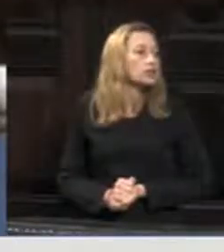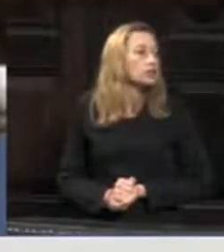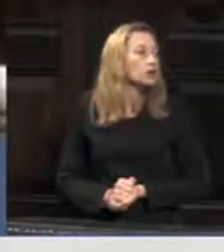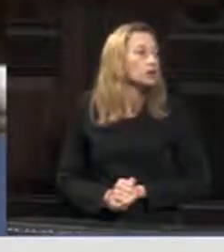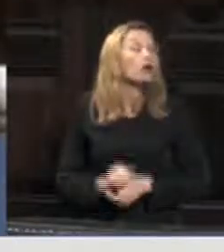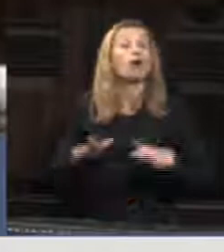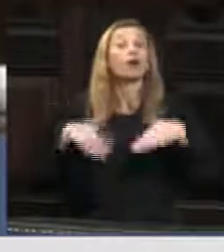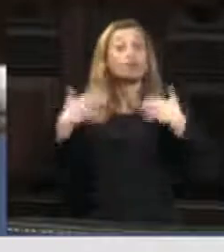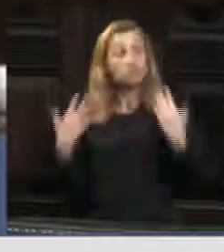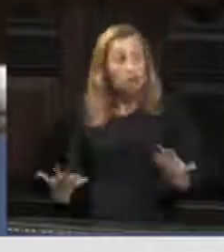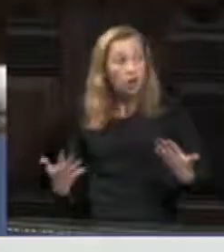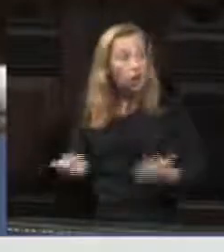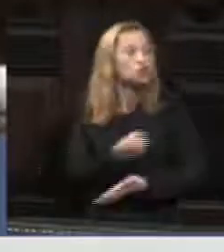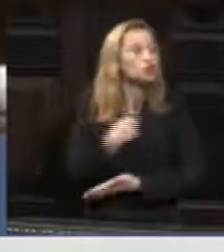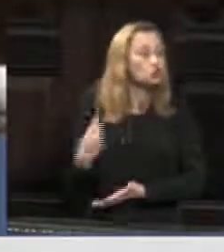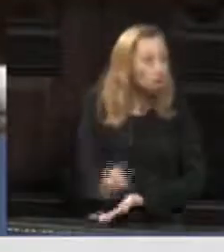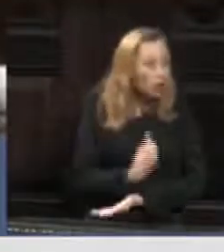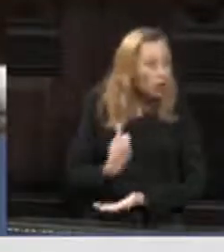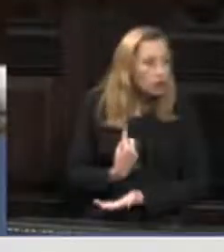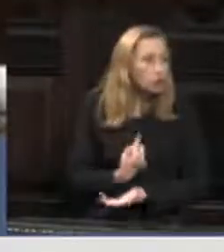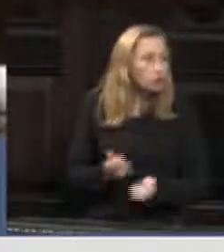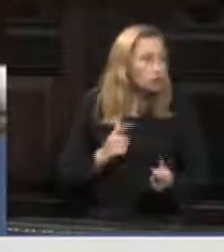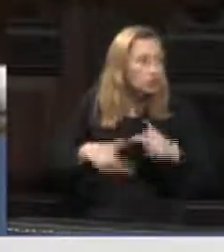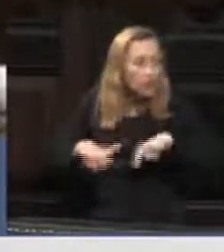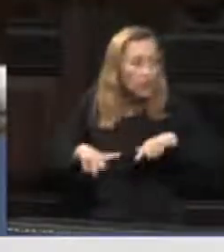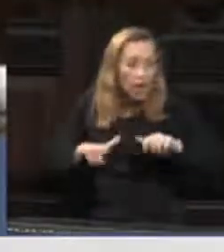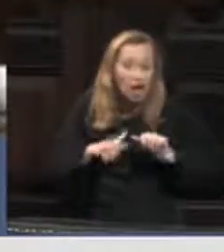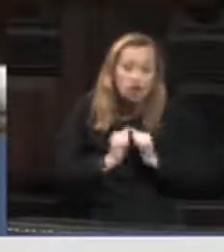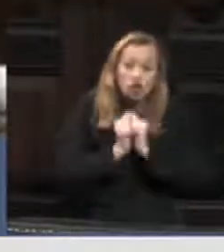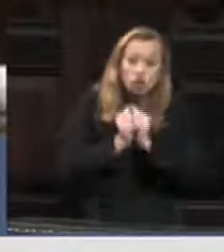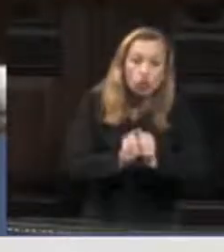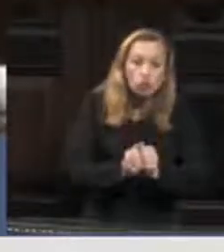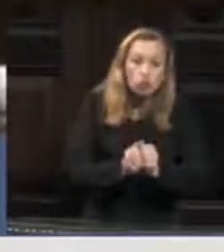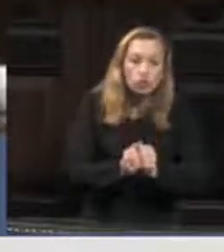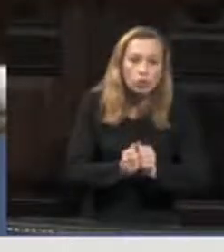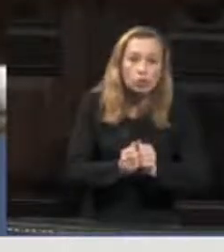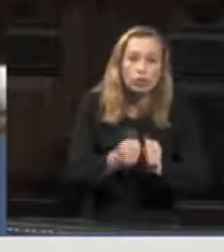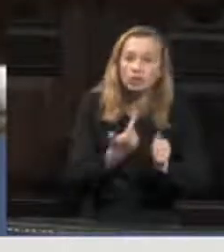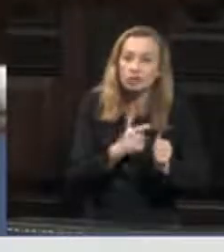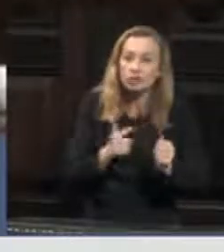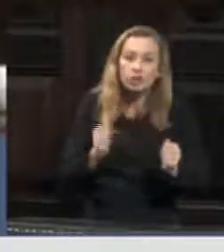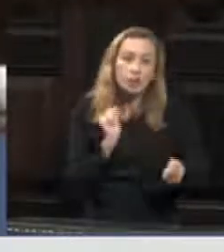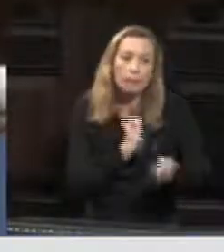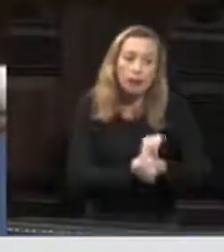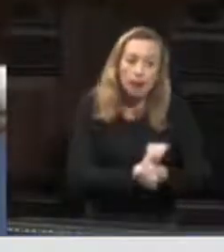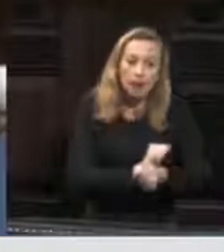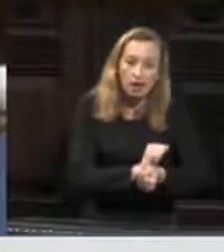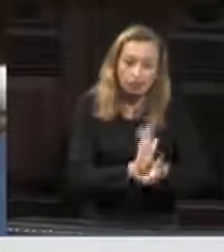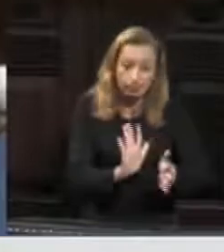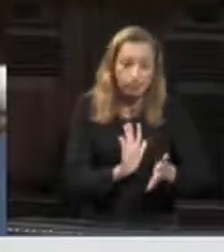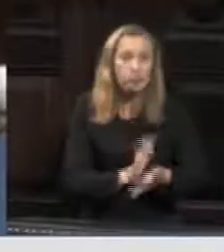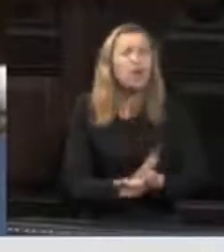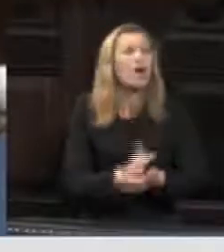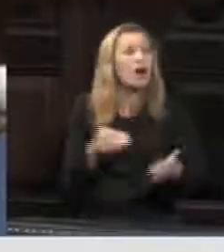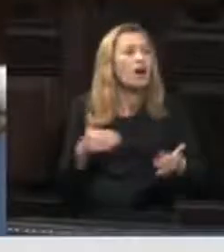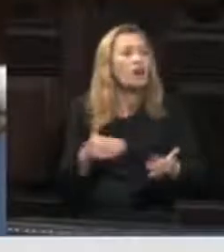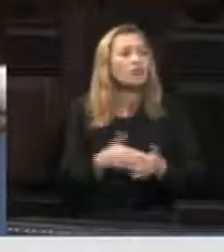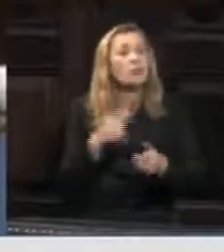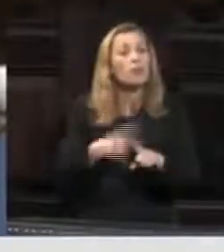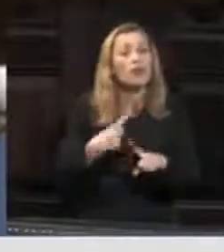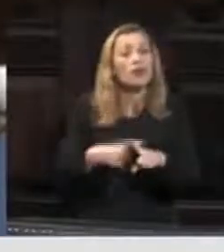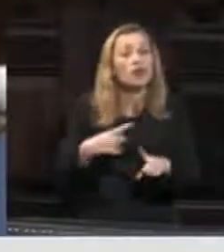então nós vamos trabalhar para não haver arrocho salarial até porque o deputado márcio pacheco